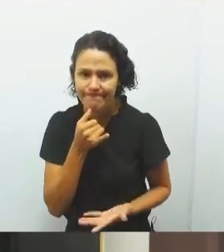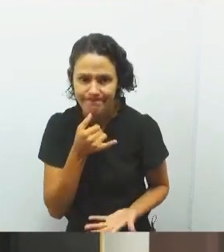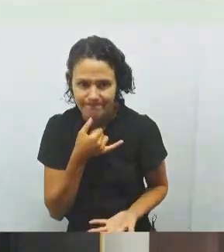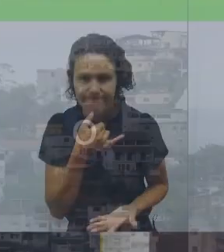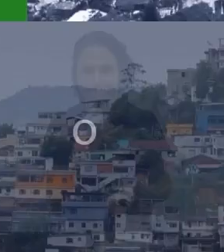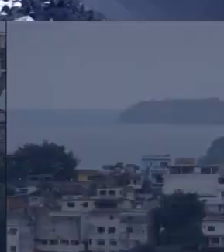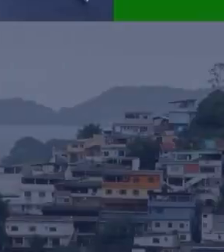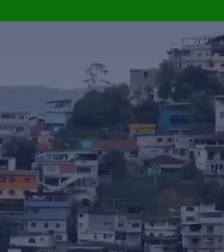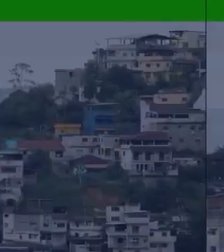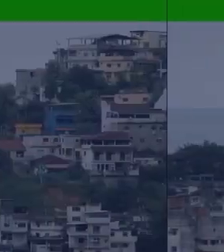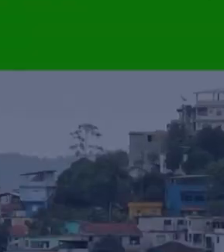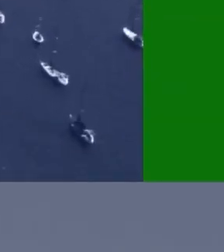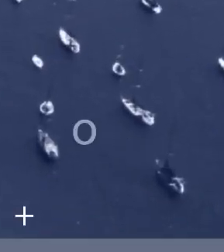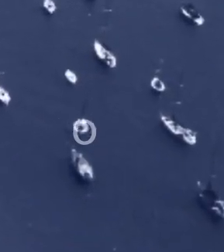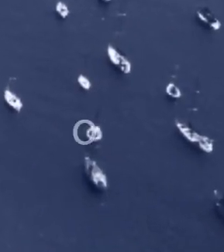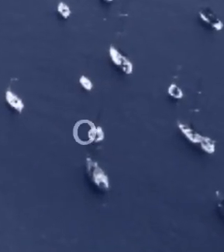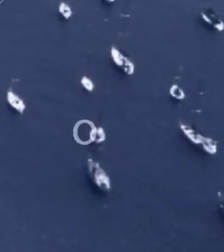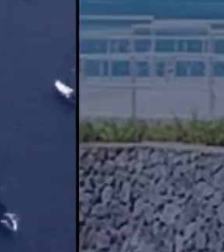entes queridos